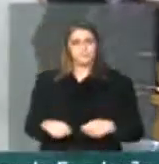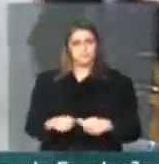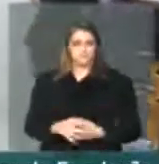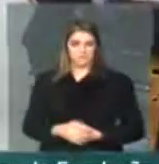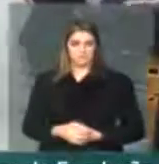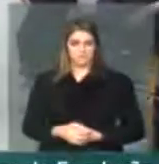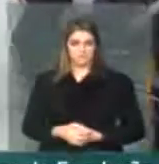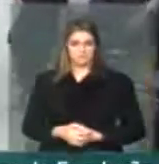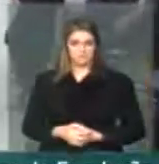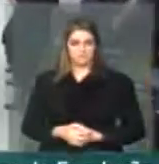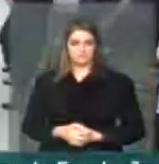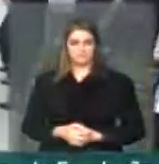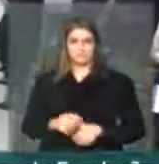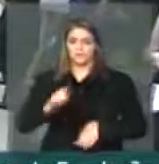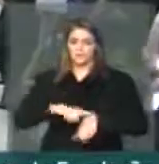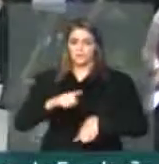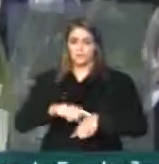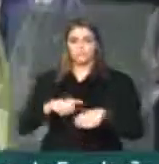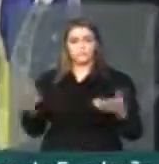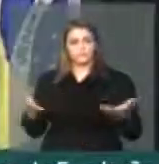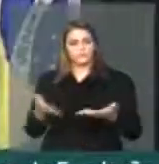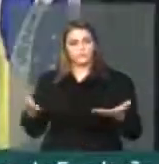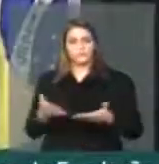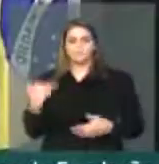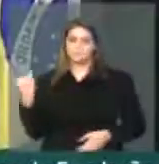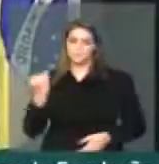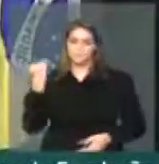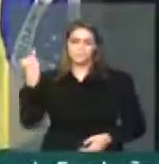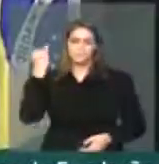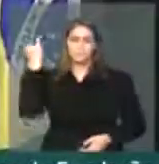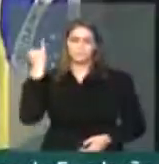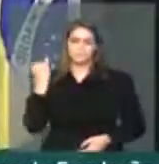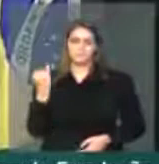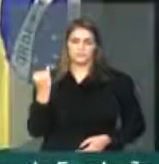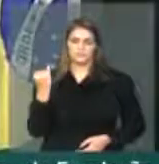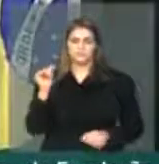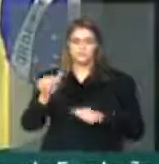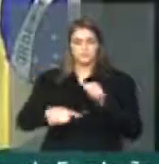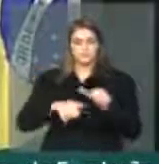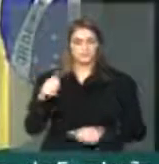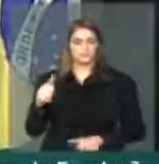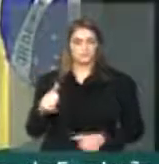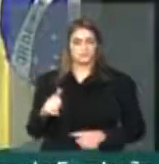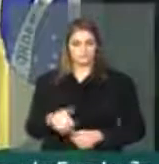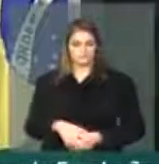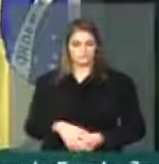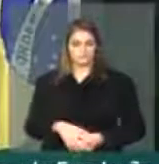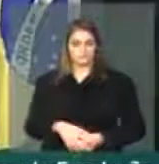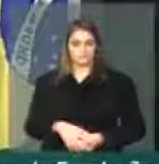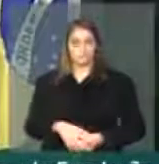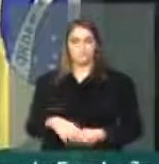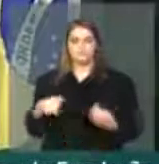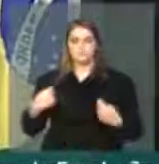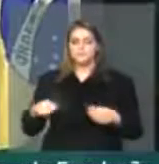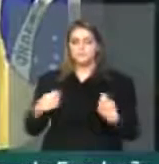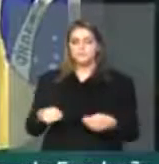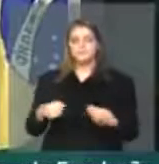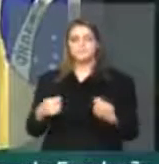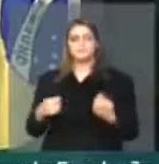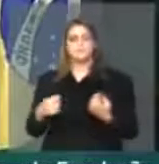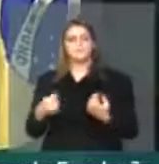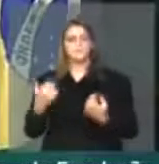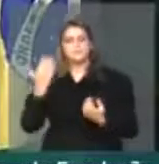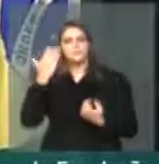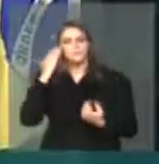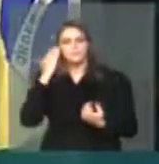nós temos um grande momento de transformações, além das críticas, canalizar as demandas da população, mais do que isso, construir